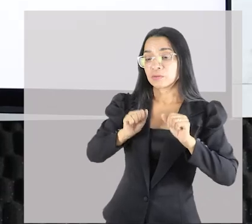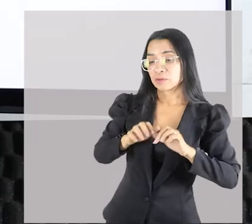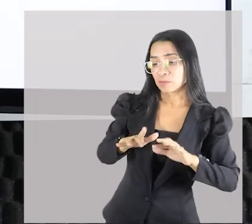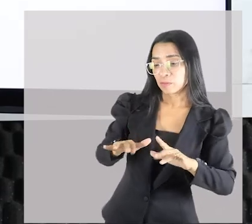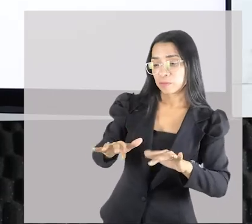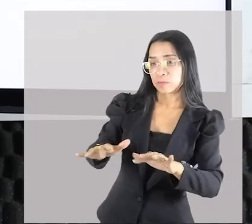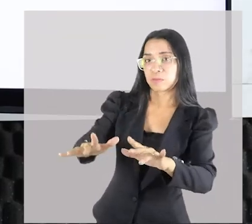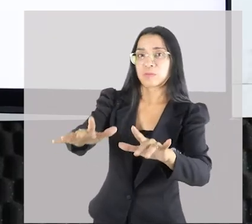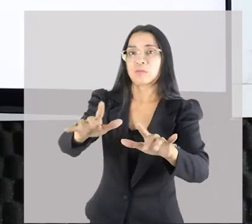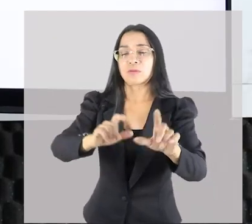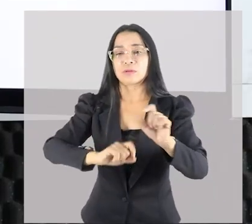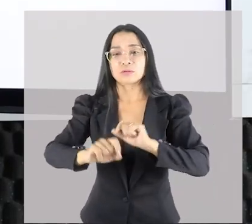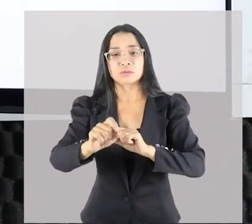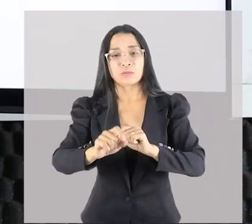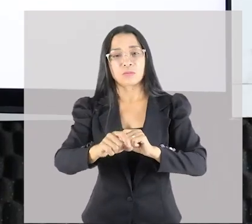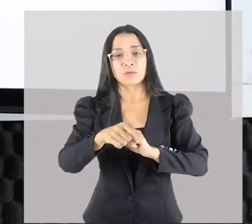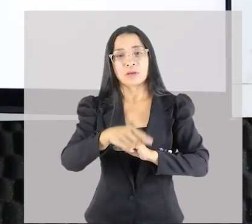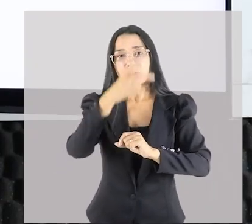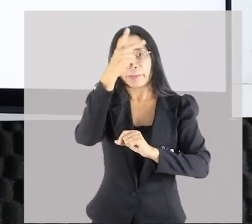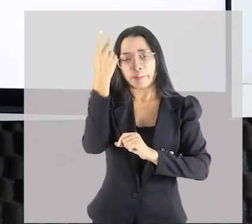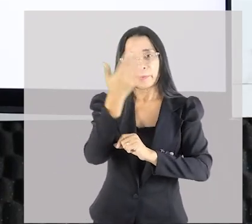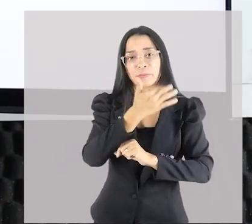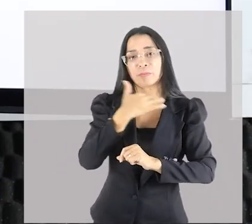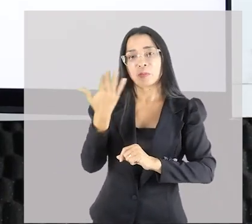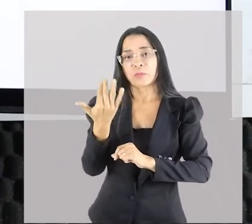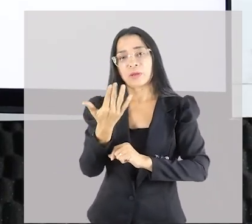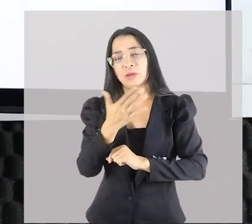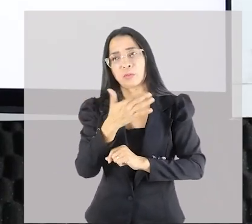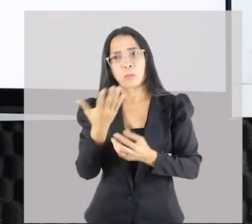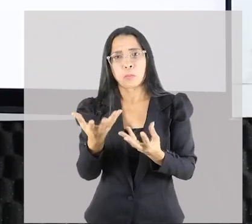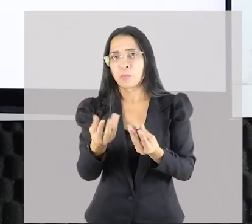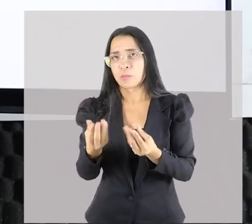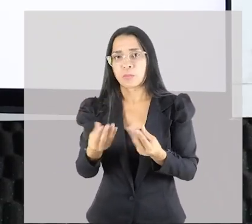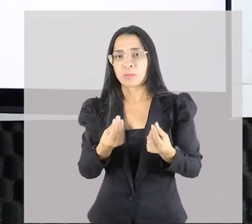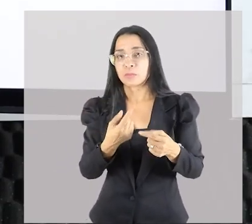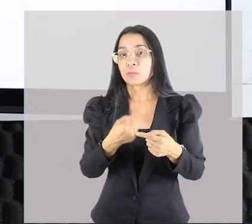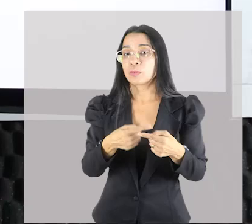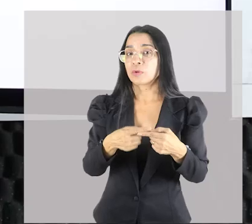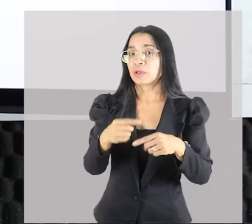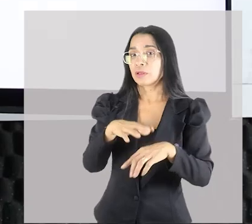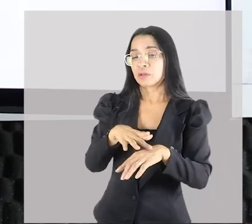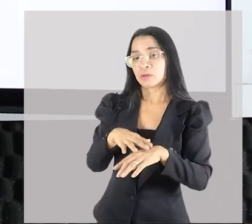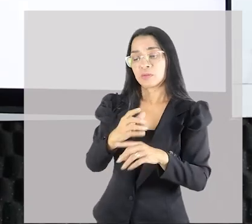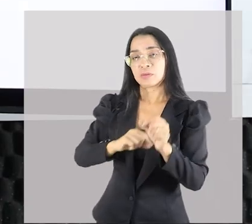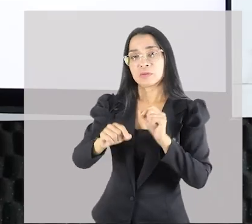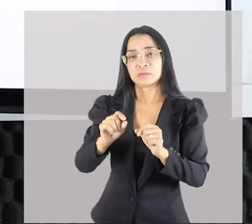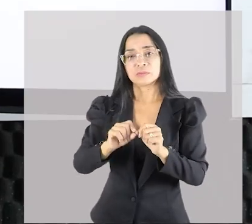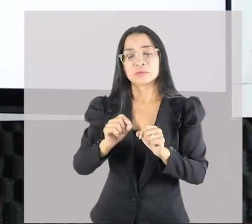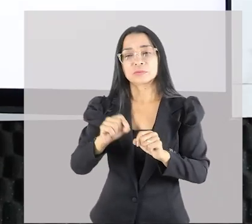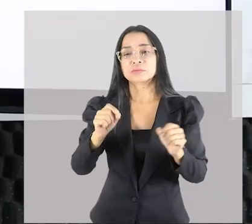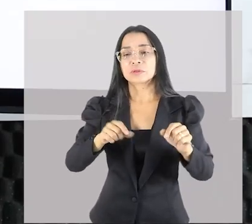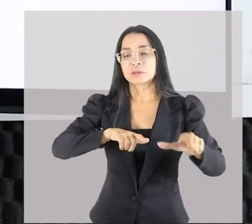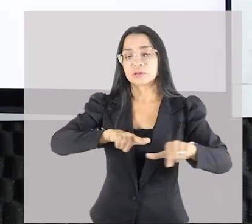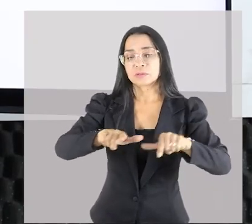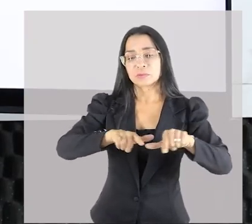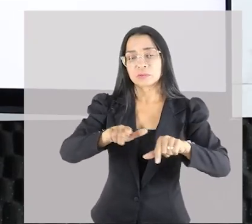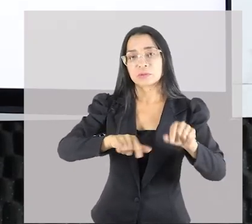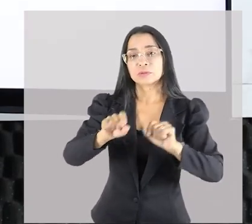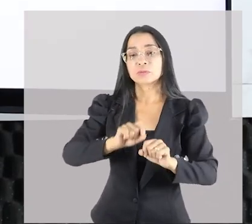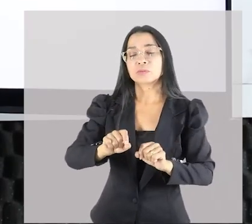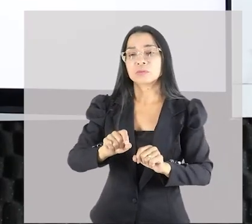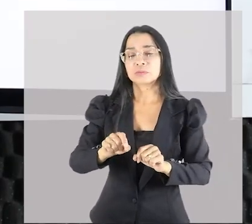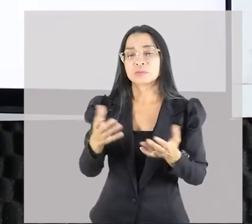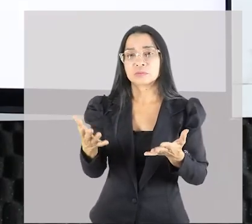da população naquele momento, morreu exatamente por conta, né, dessa doença. Então isso fez com que, claro, trabalhadores, quem consumia,